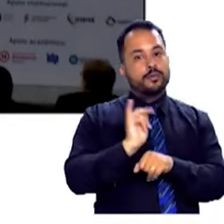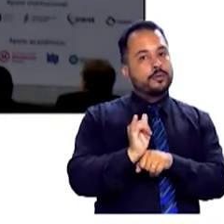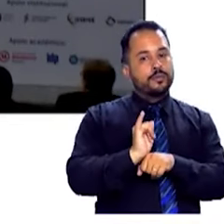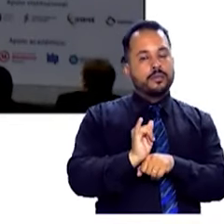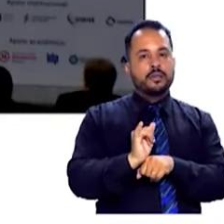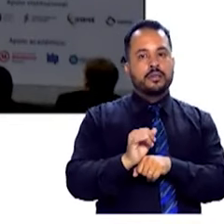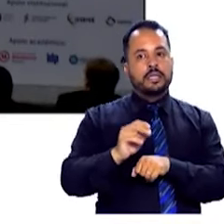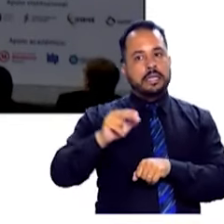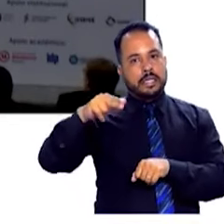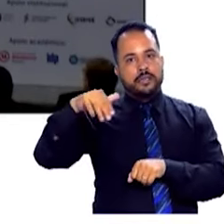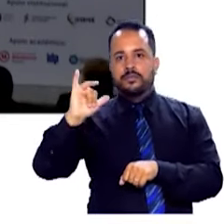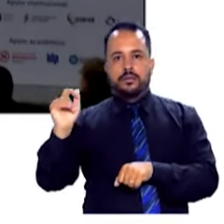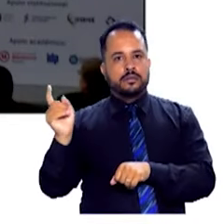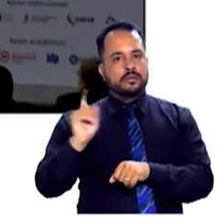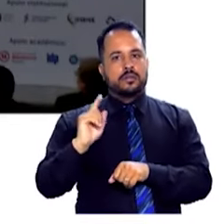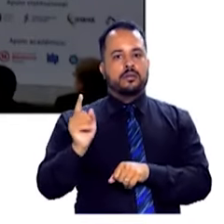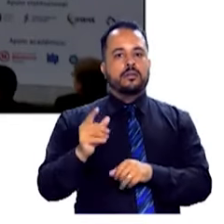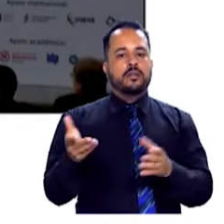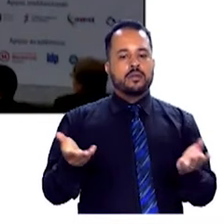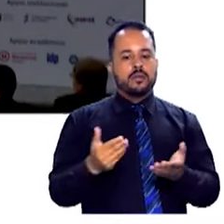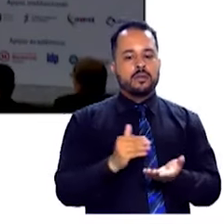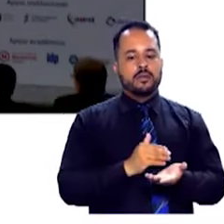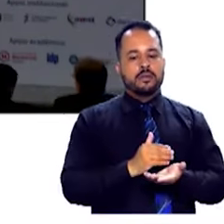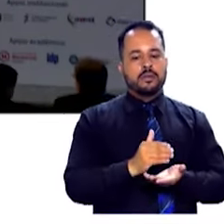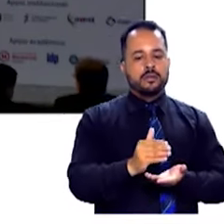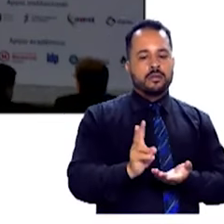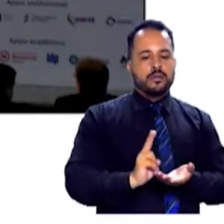obrigado e bom prosseguimento de